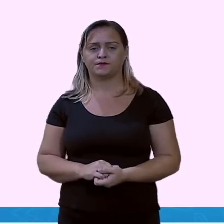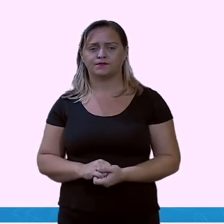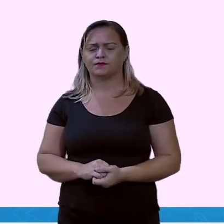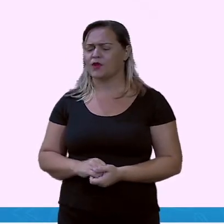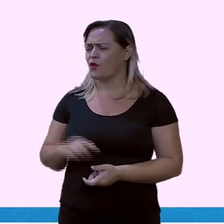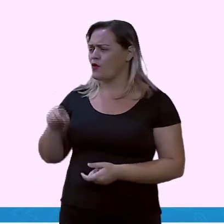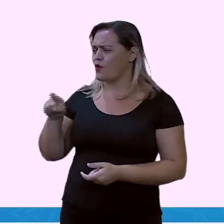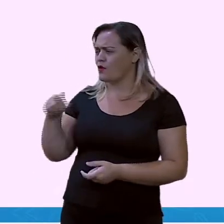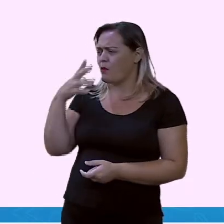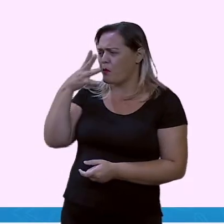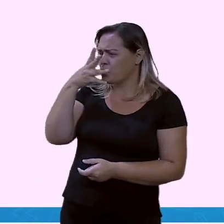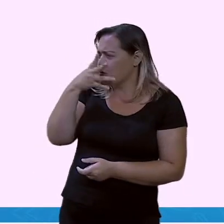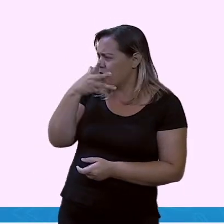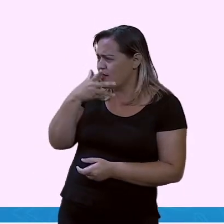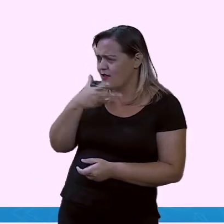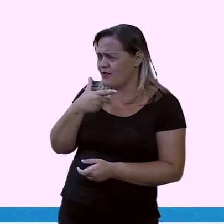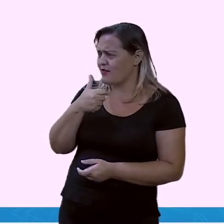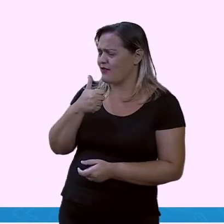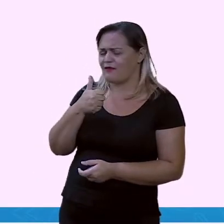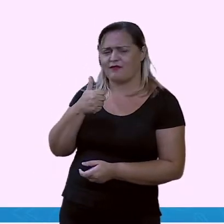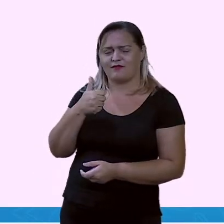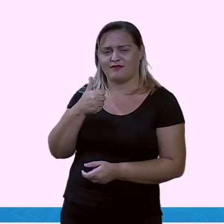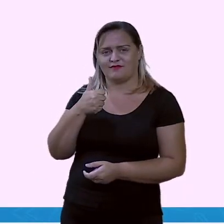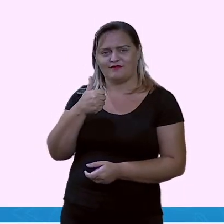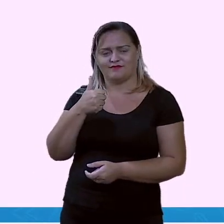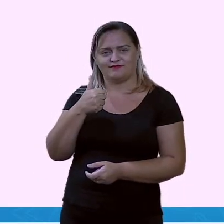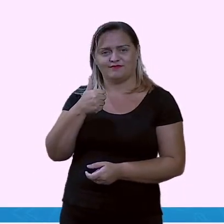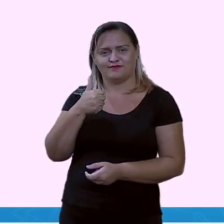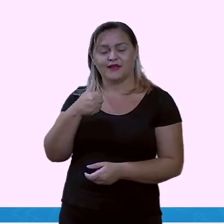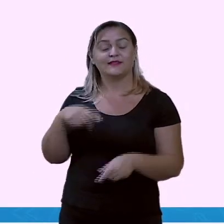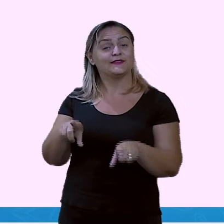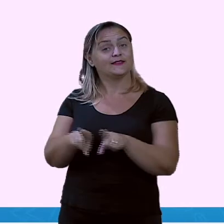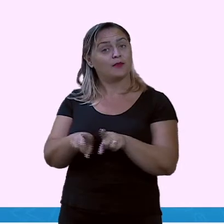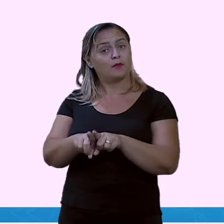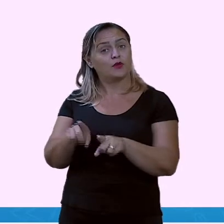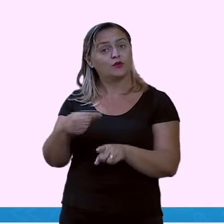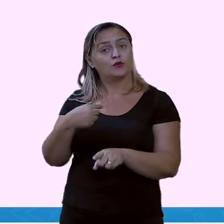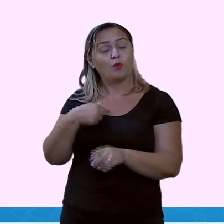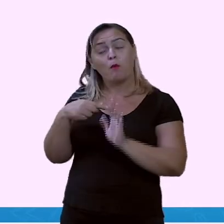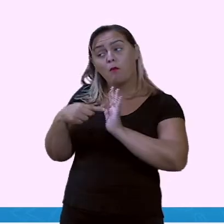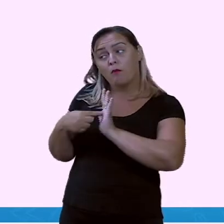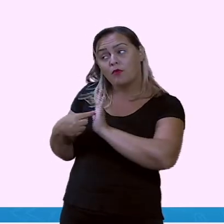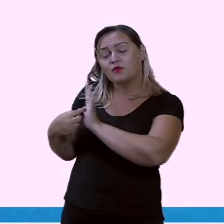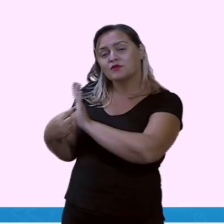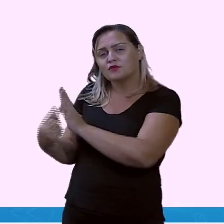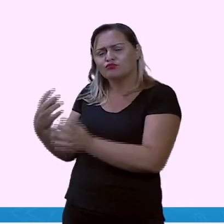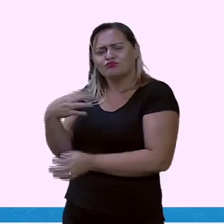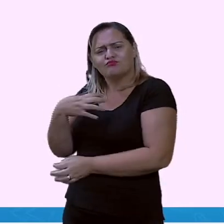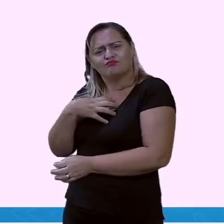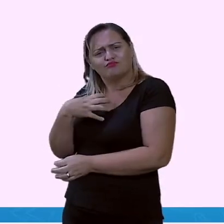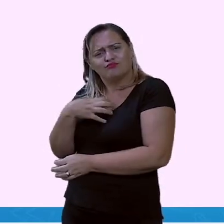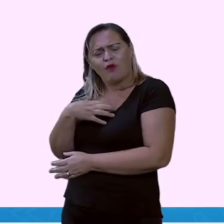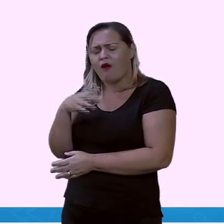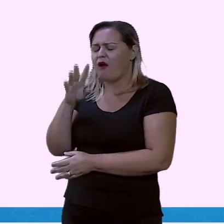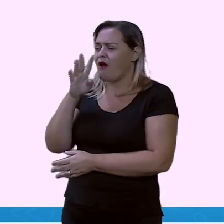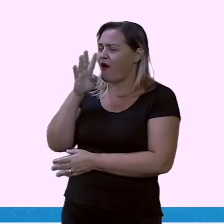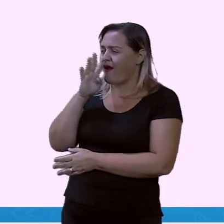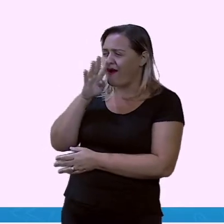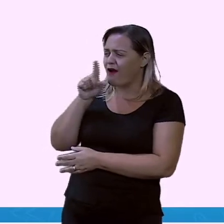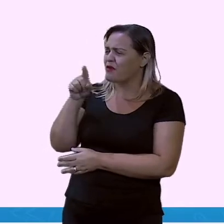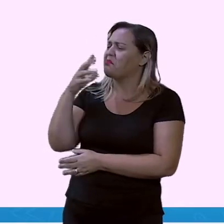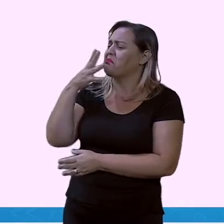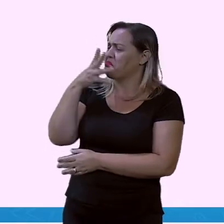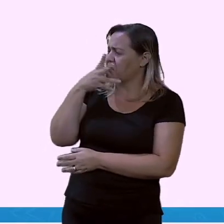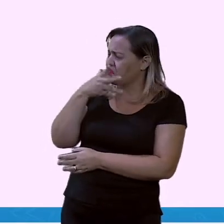está bonita hoje? Eu estou também externando um sentimento, eu estou apreciando a beleza